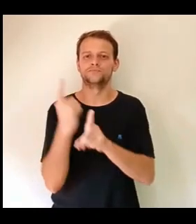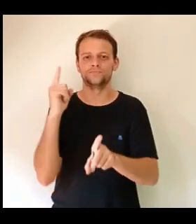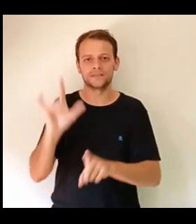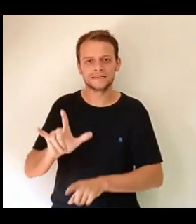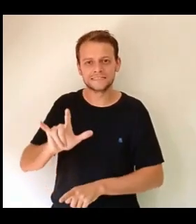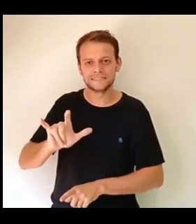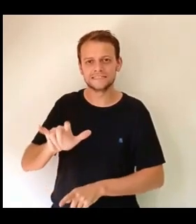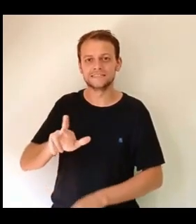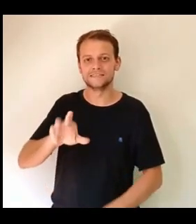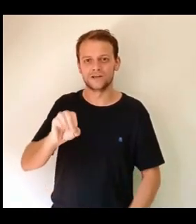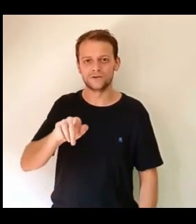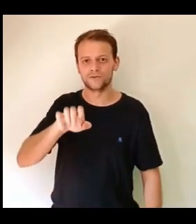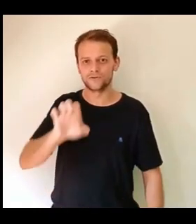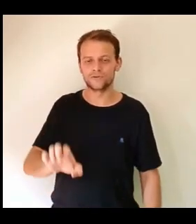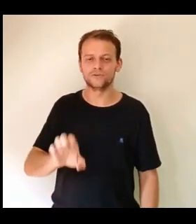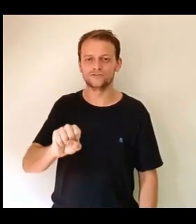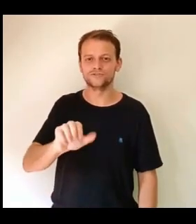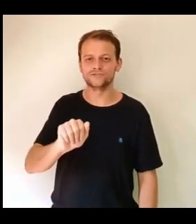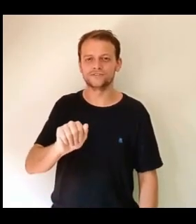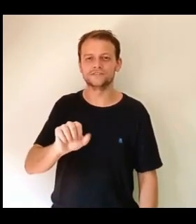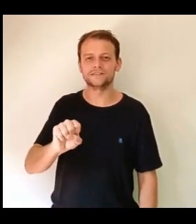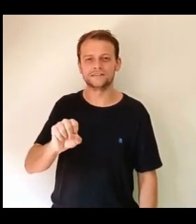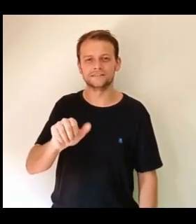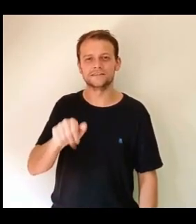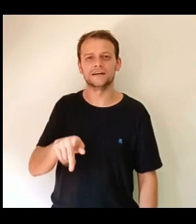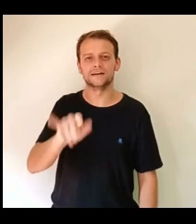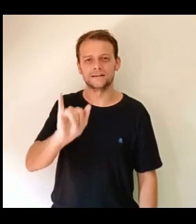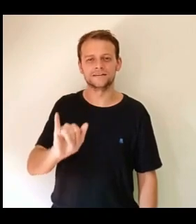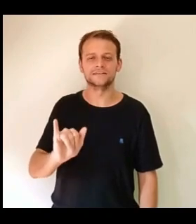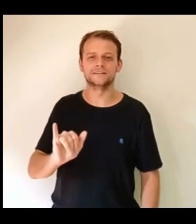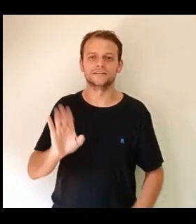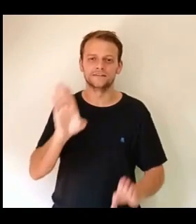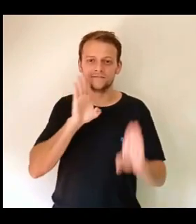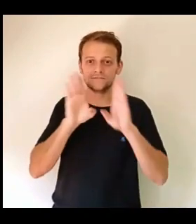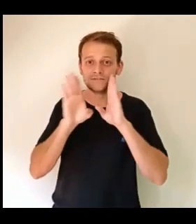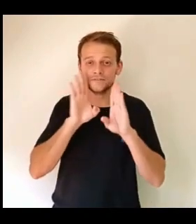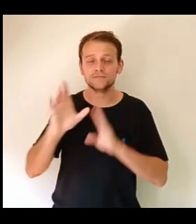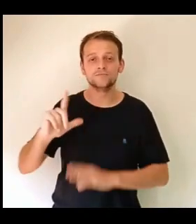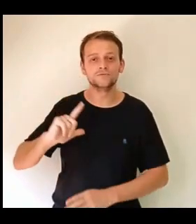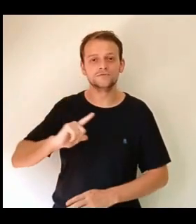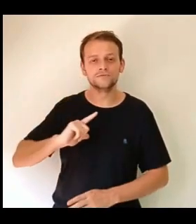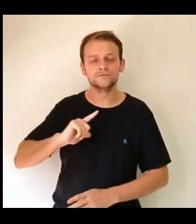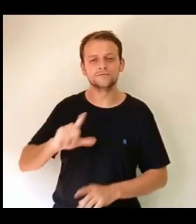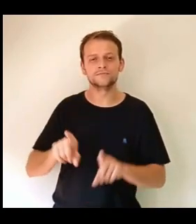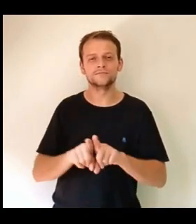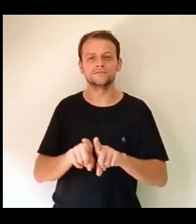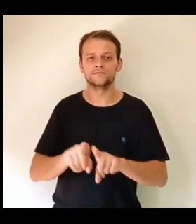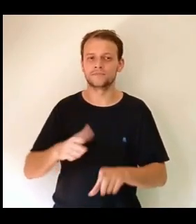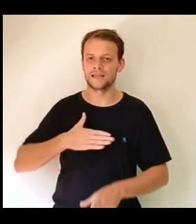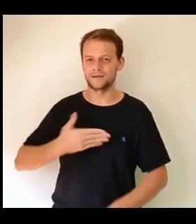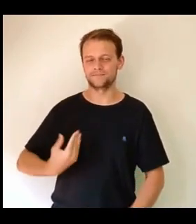achar no Instagram, né, como Roger Sasaki, no Facebook,